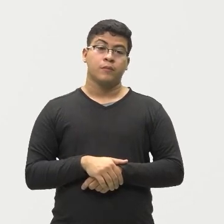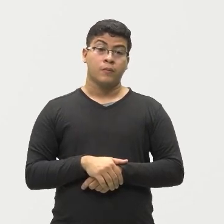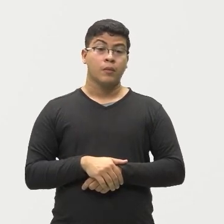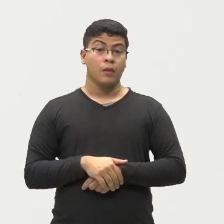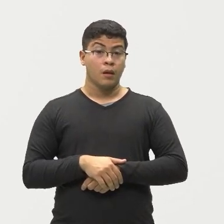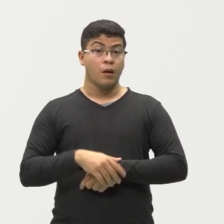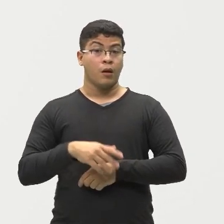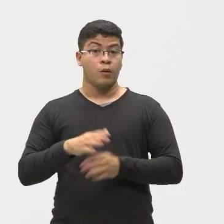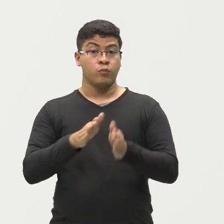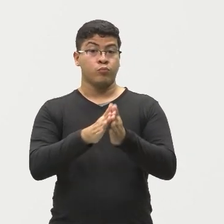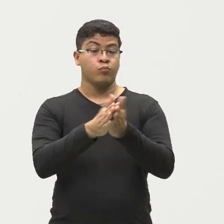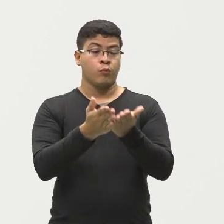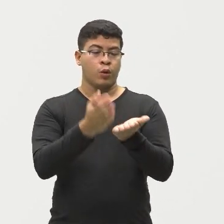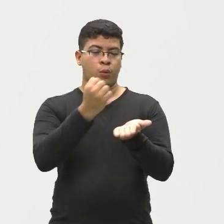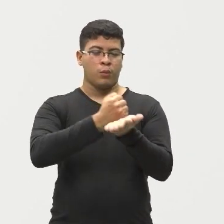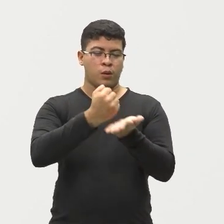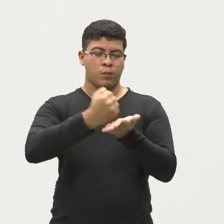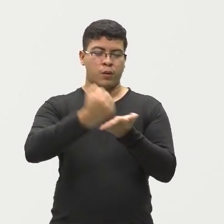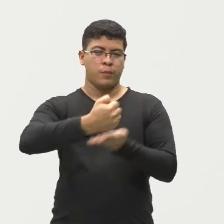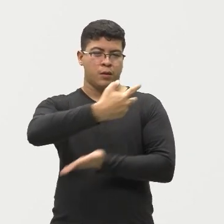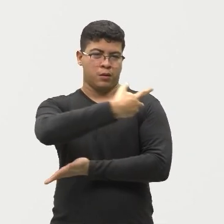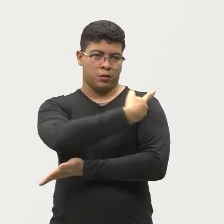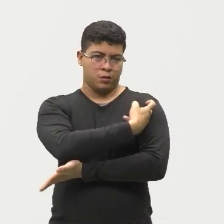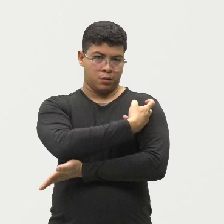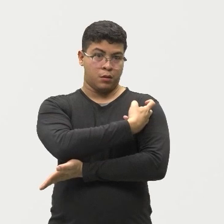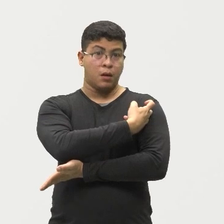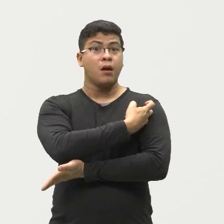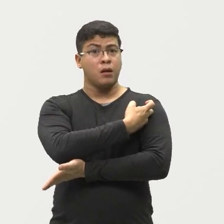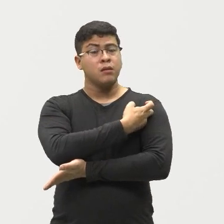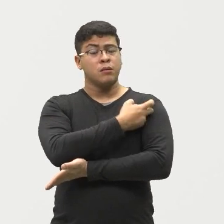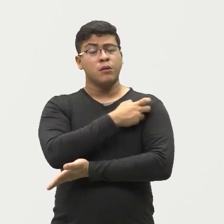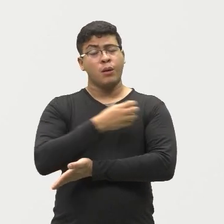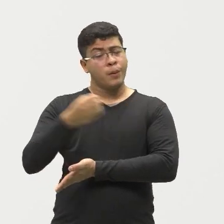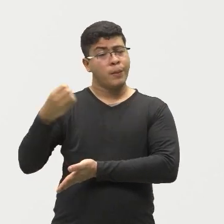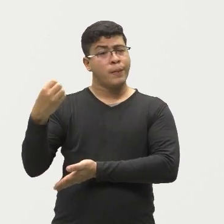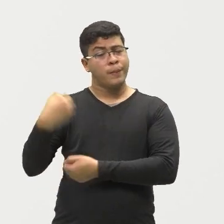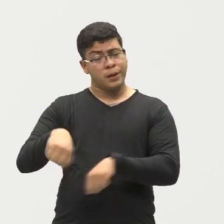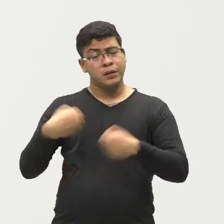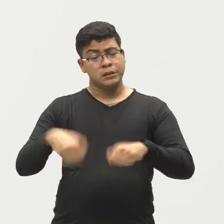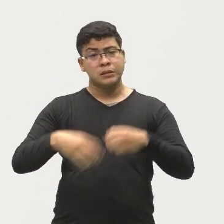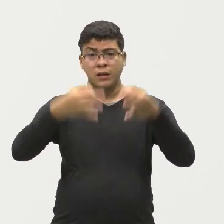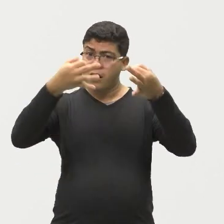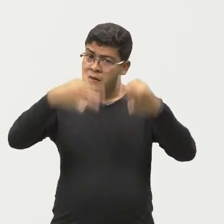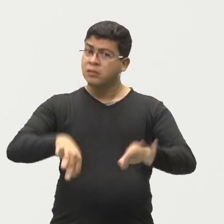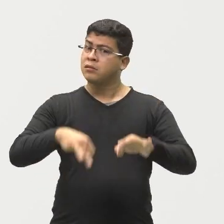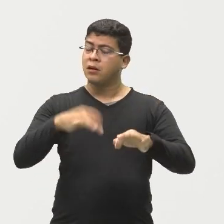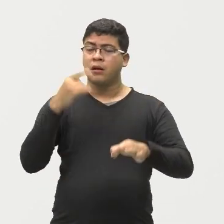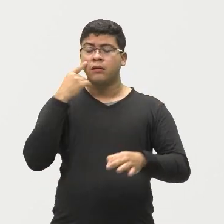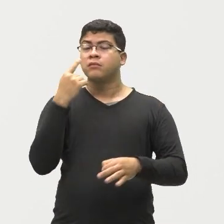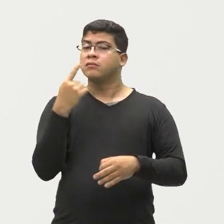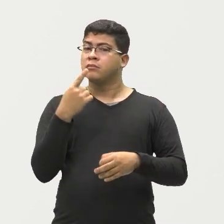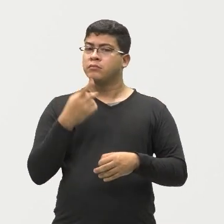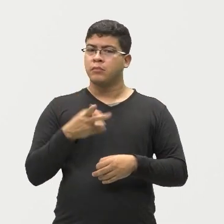vacinação atualizada, né? Lembrando aí da importância da vacinação,